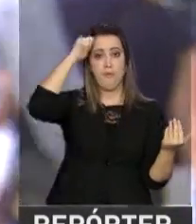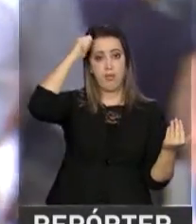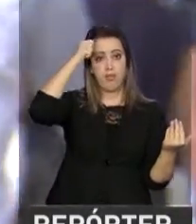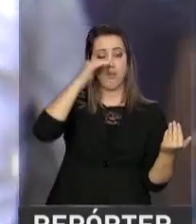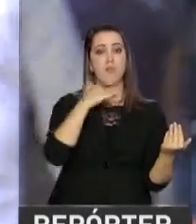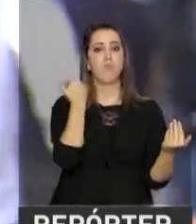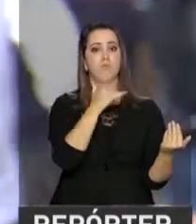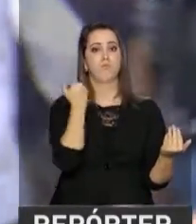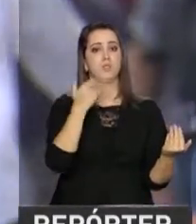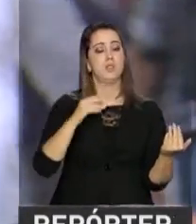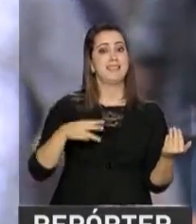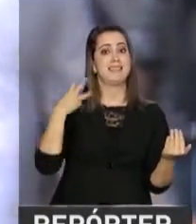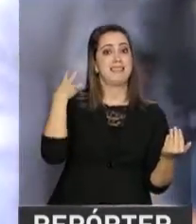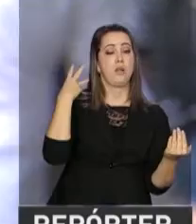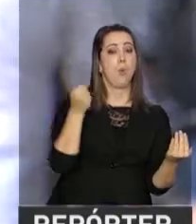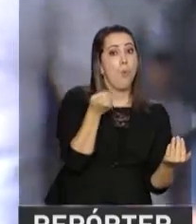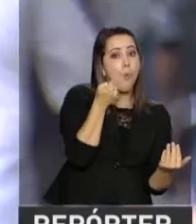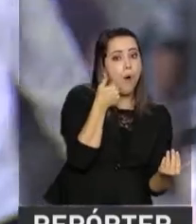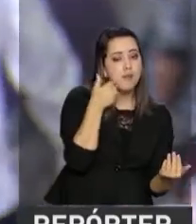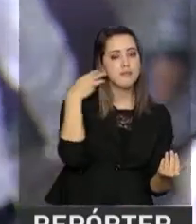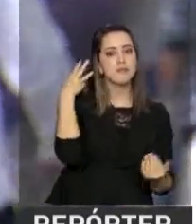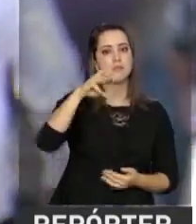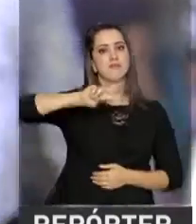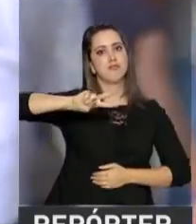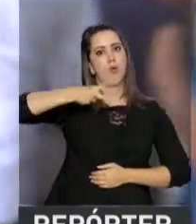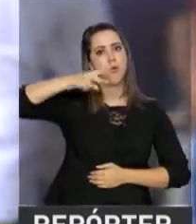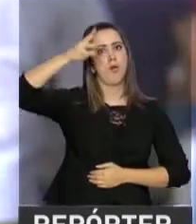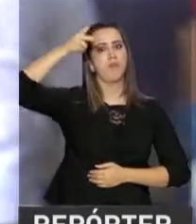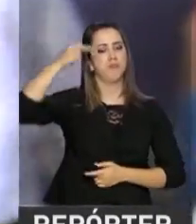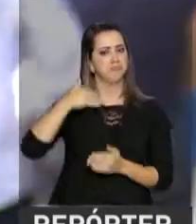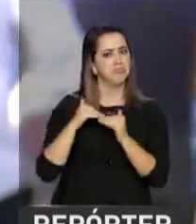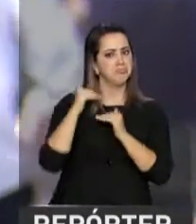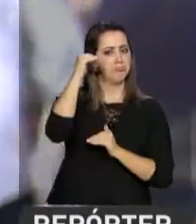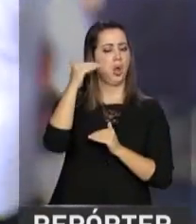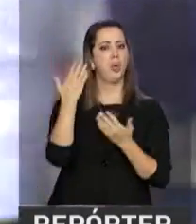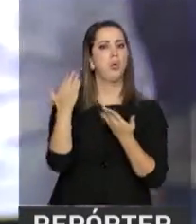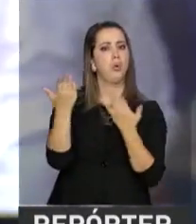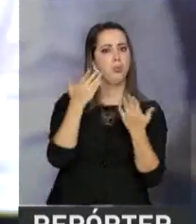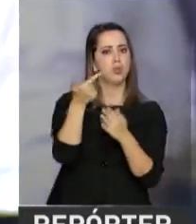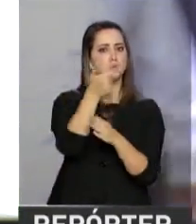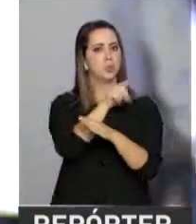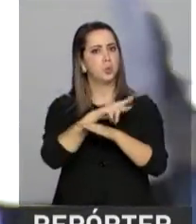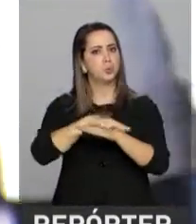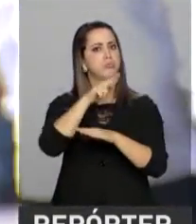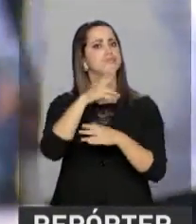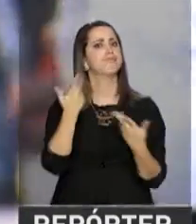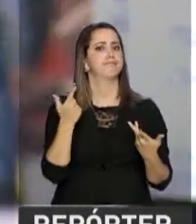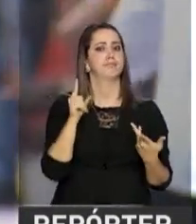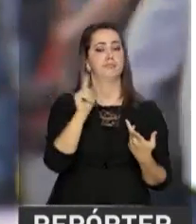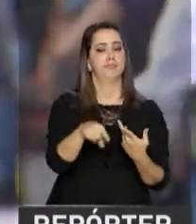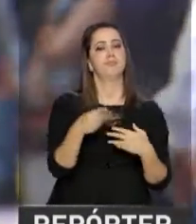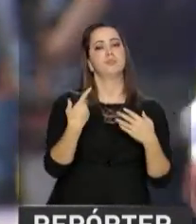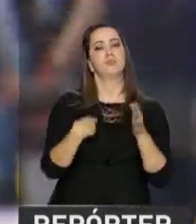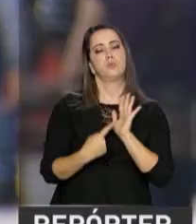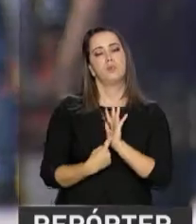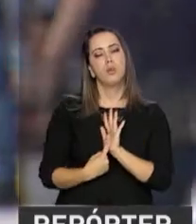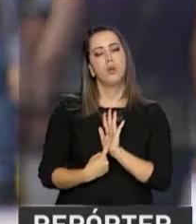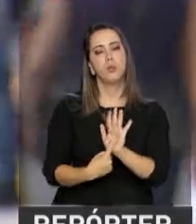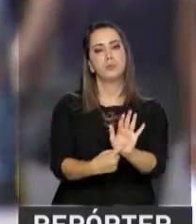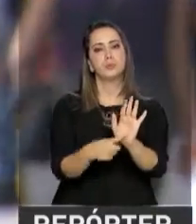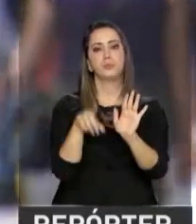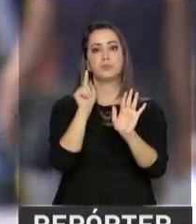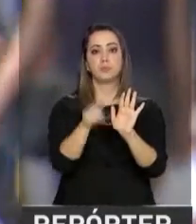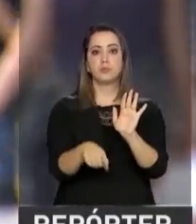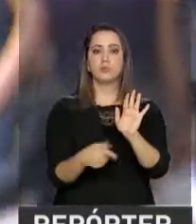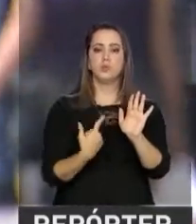é quase três vezes maior do que o de um jovem branco é o que mostra o relatório índice de vulnerabilidade juvenil à